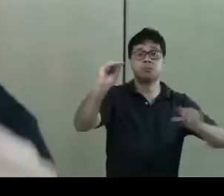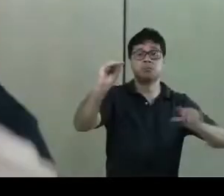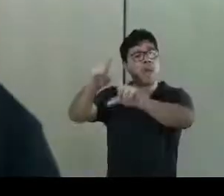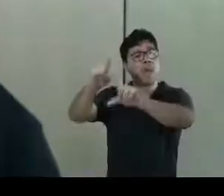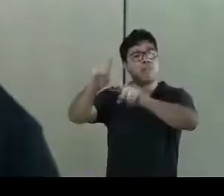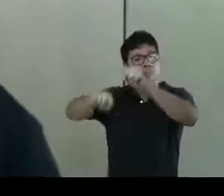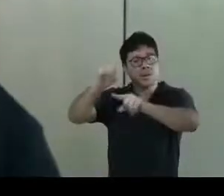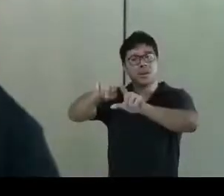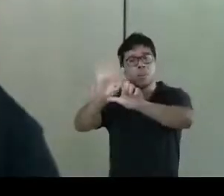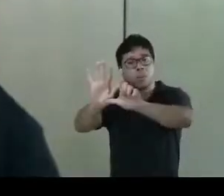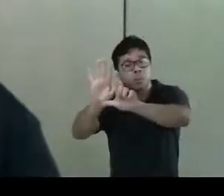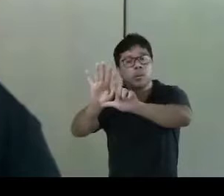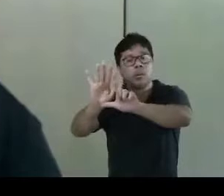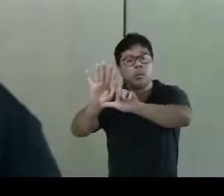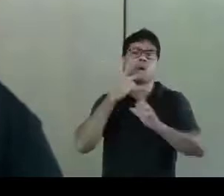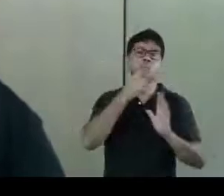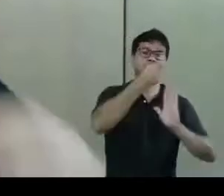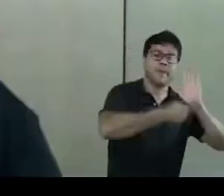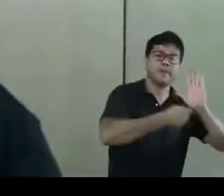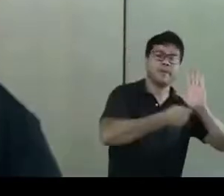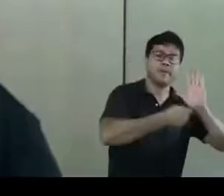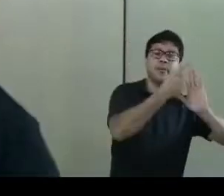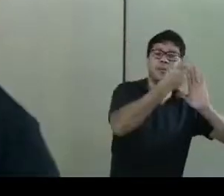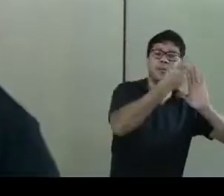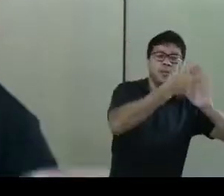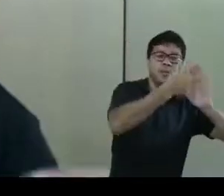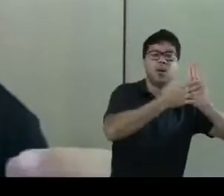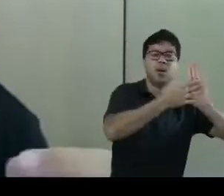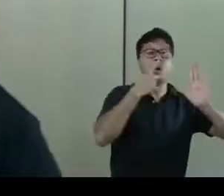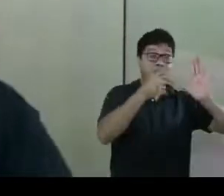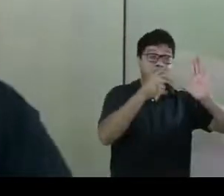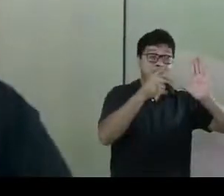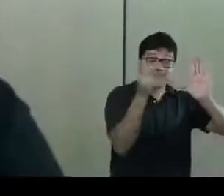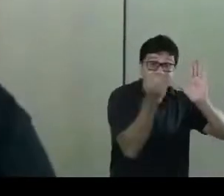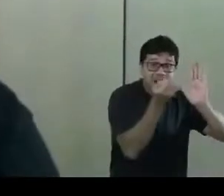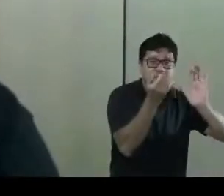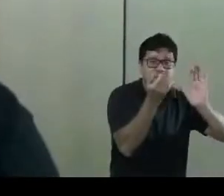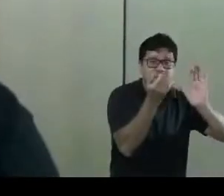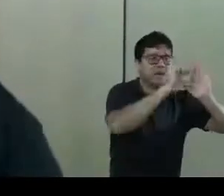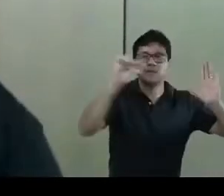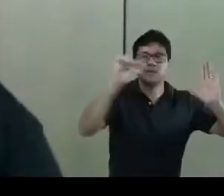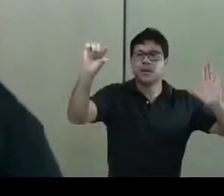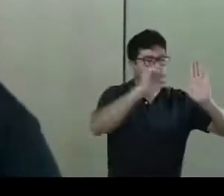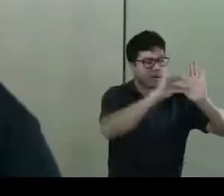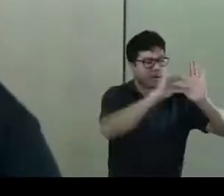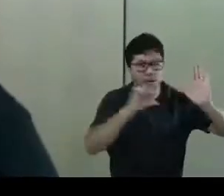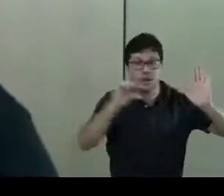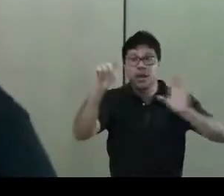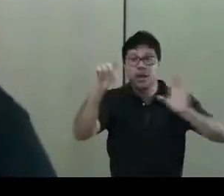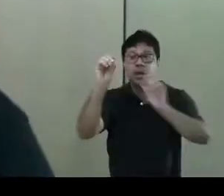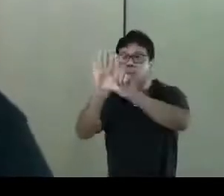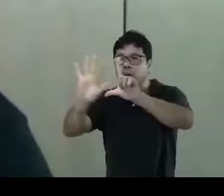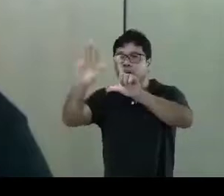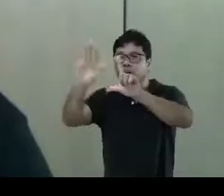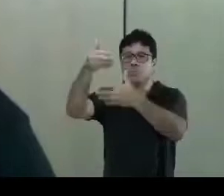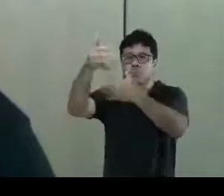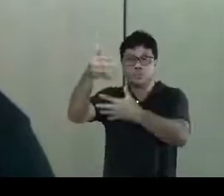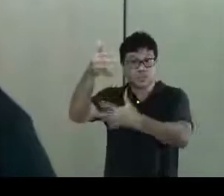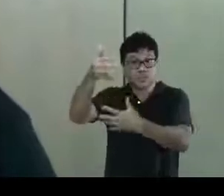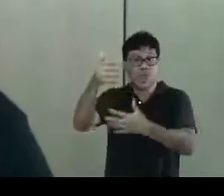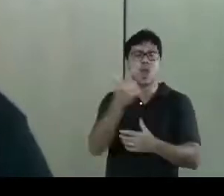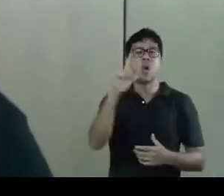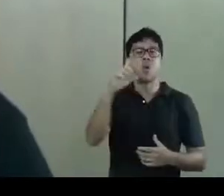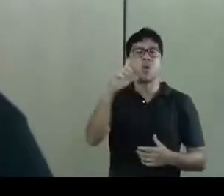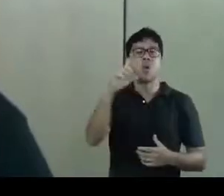texto, ou textos, ou dados e metadados sobre os textos, numa outra forma,